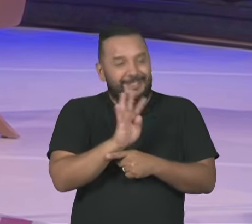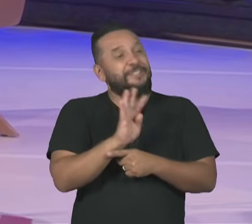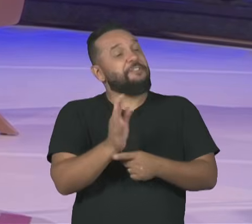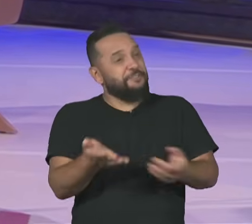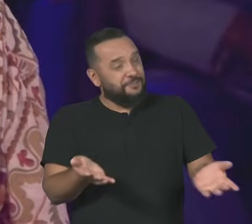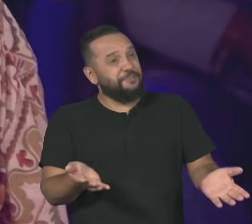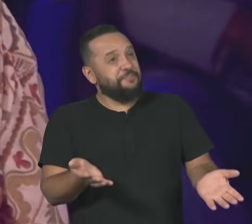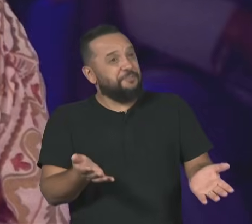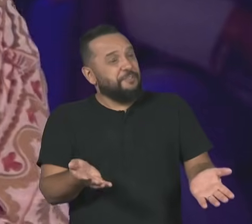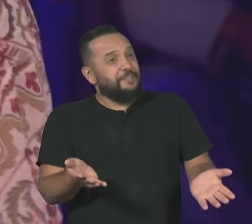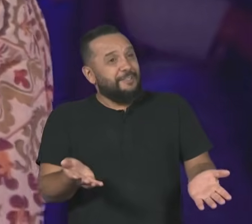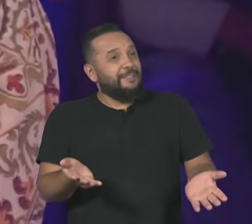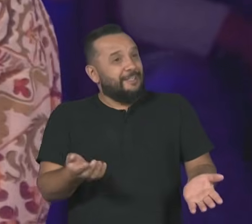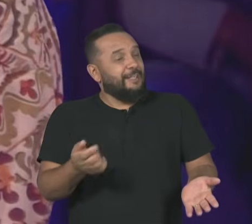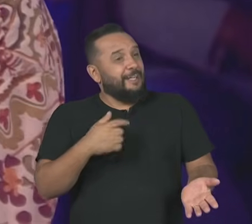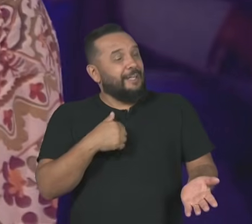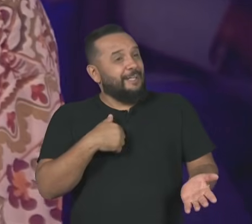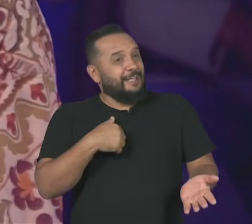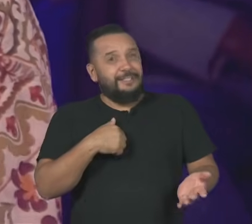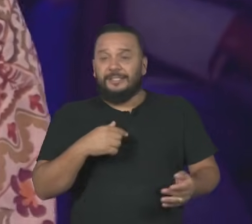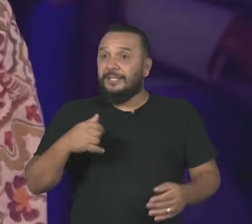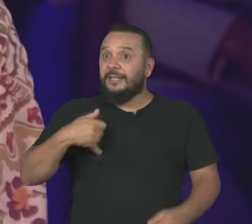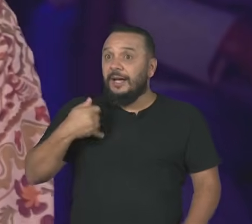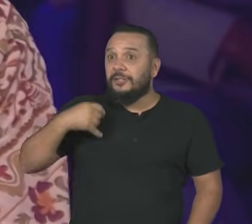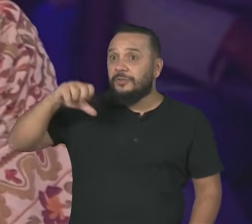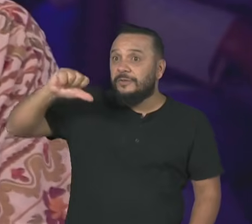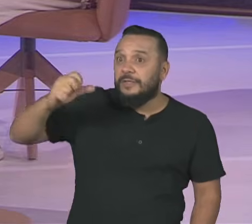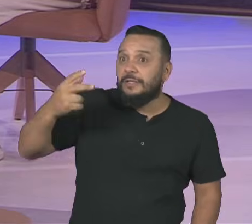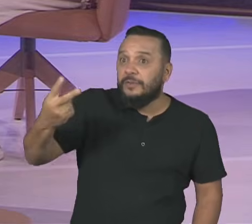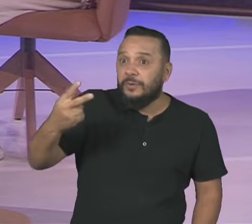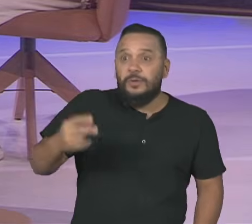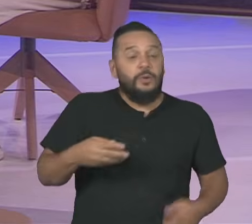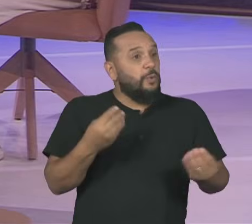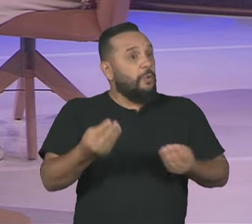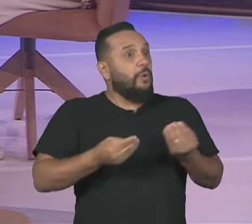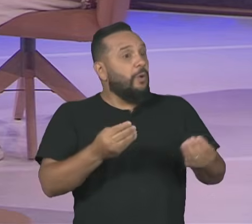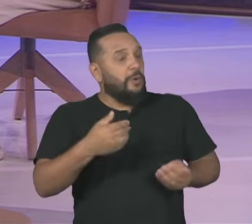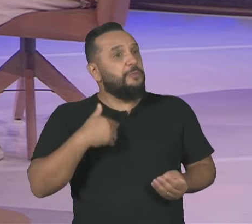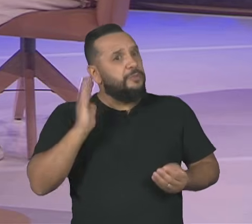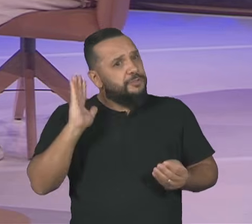tá um serelepe. 92 anos. E tá um serelepe.